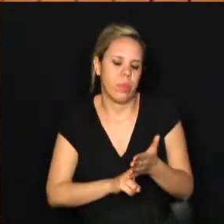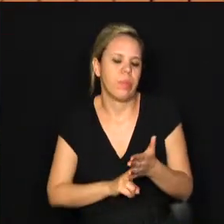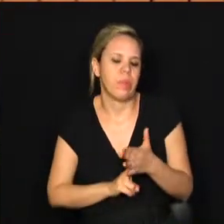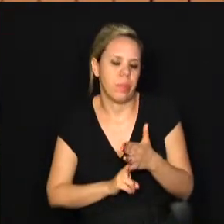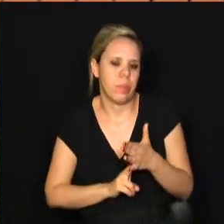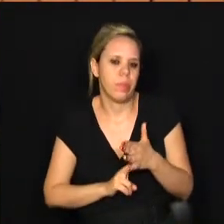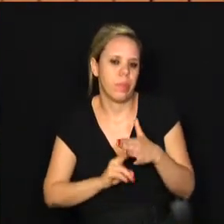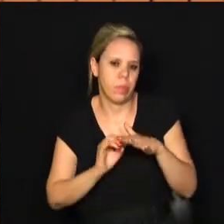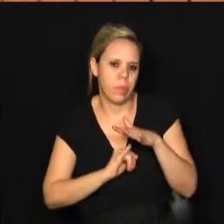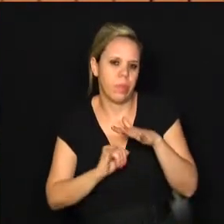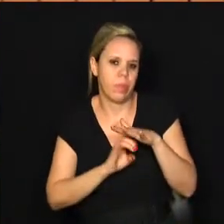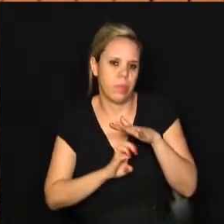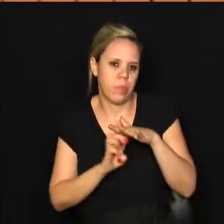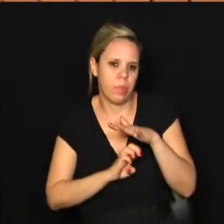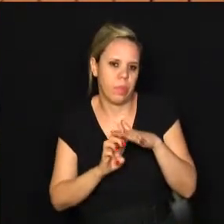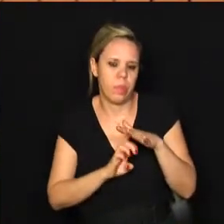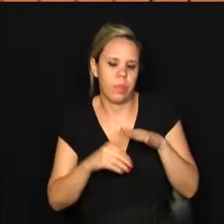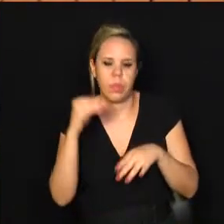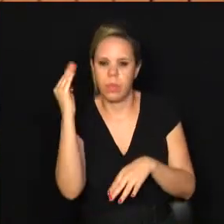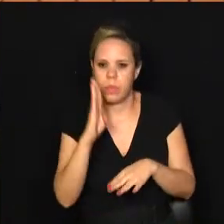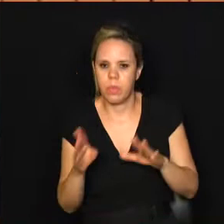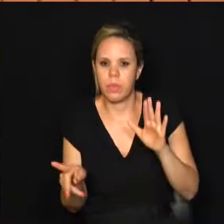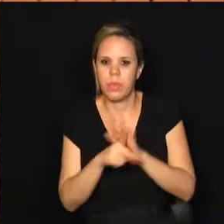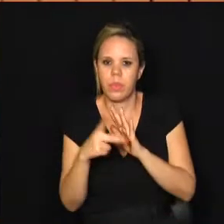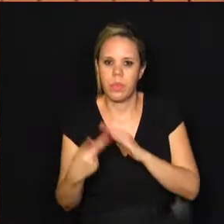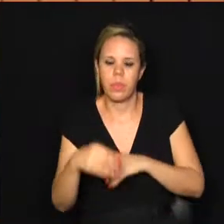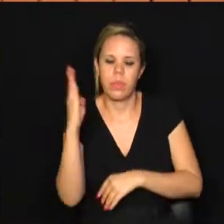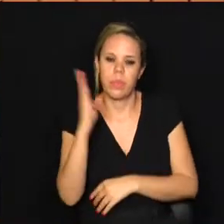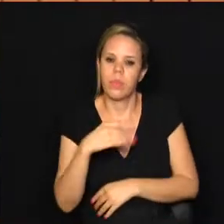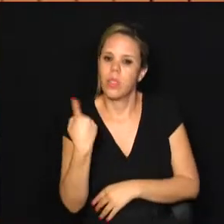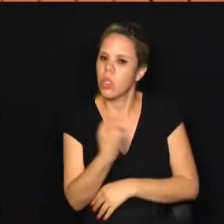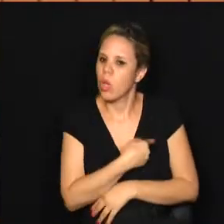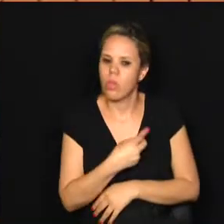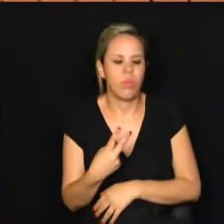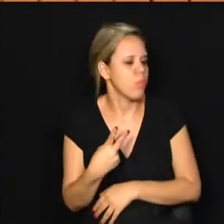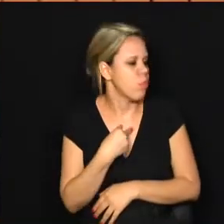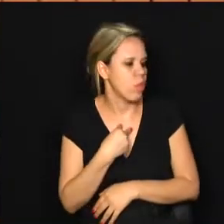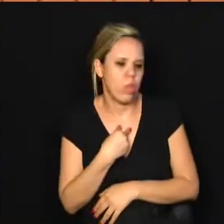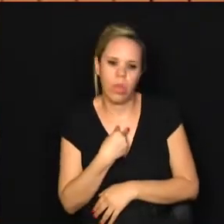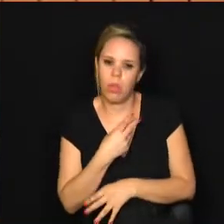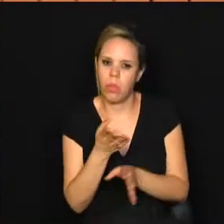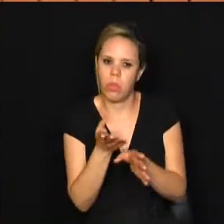Este é um patrimônio nacional que nós não podemos abrir mão.